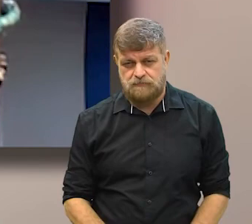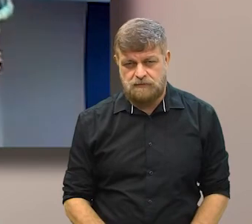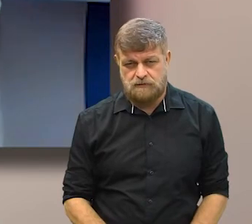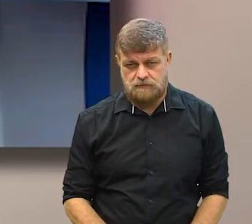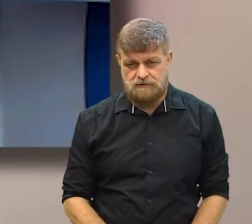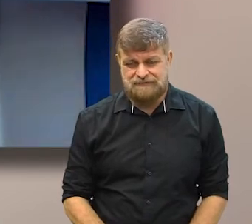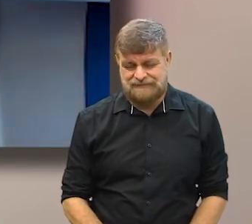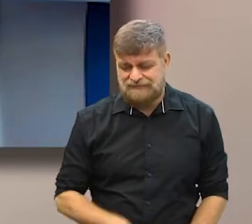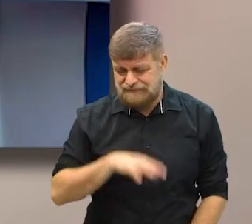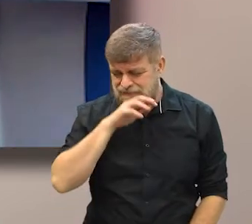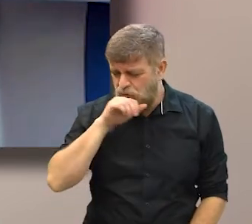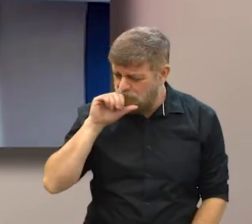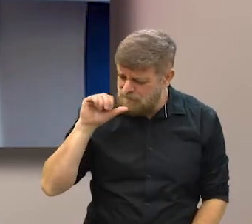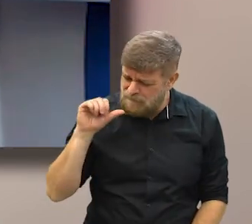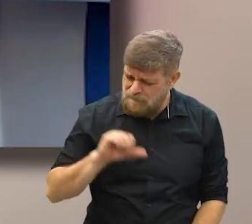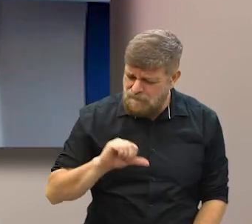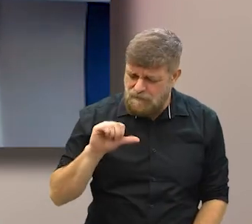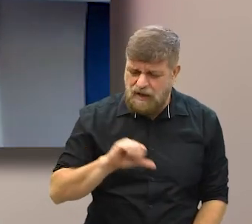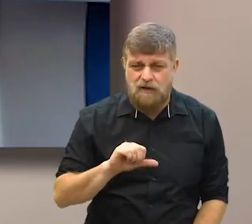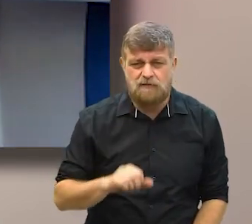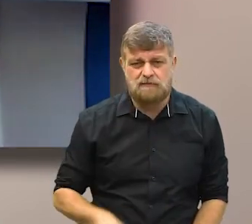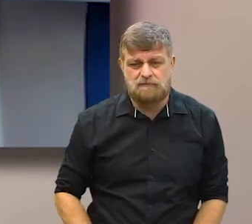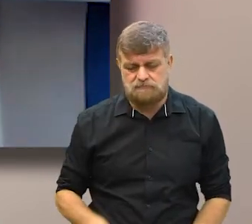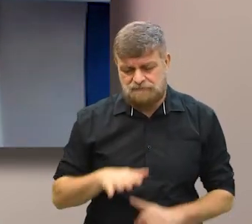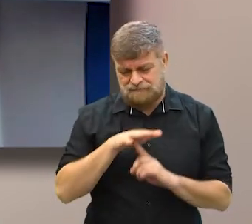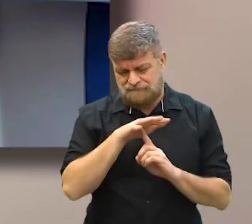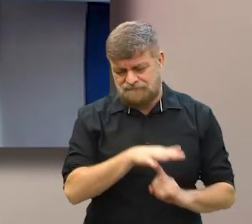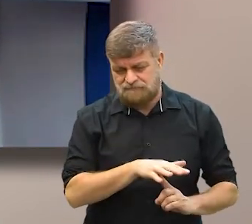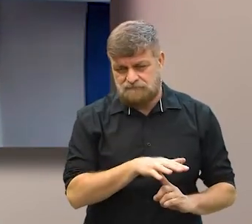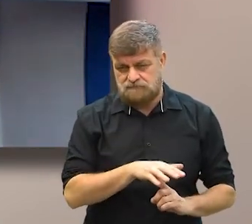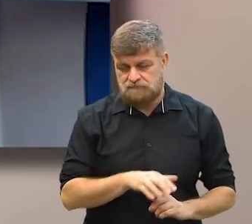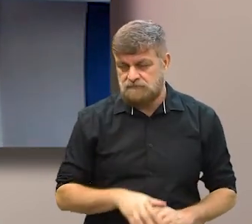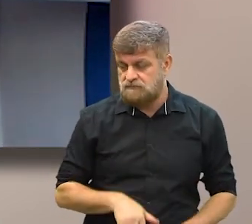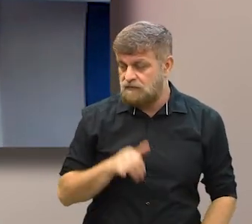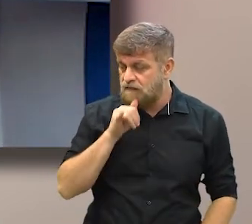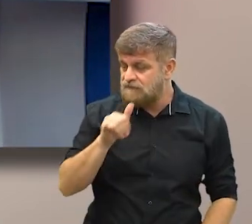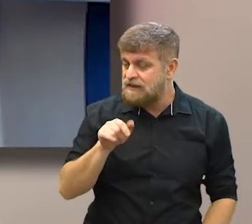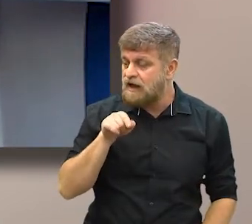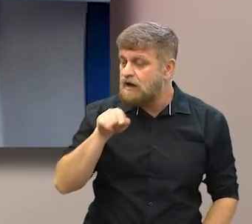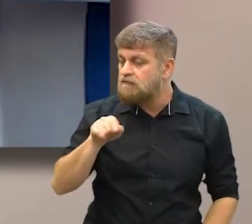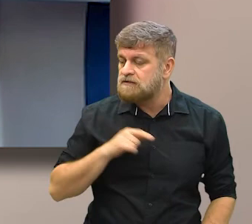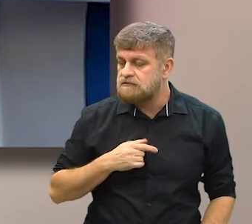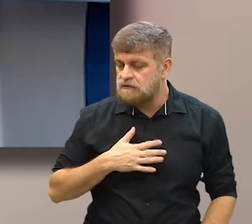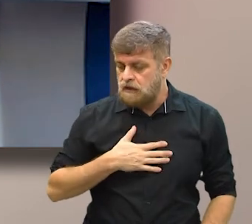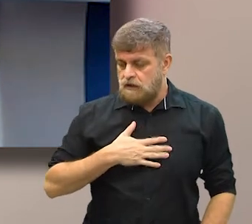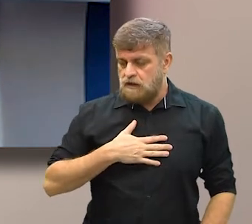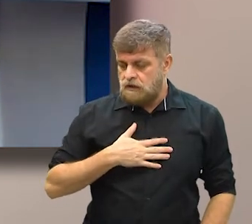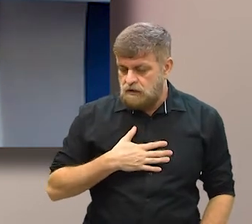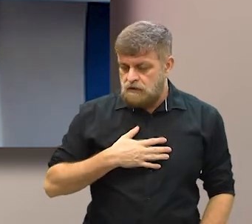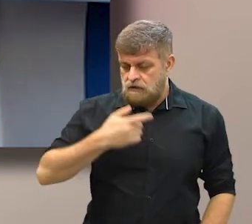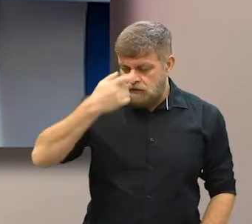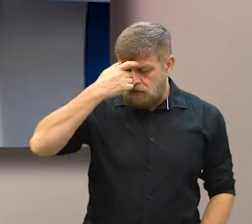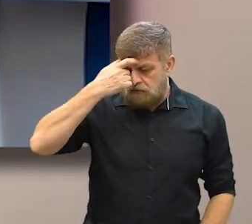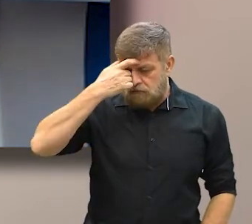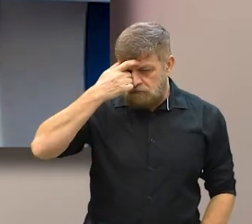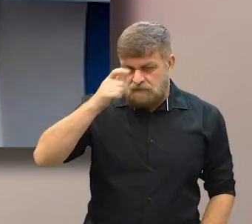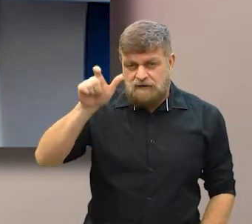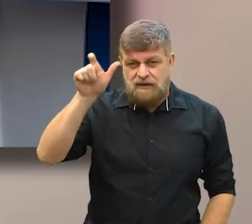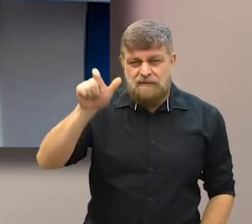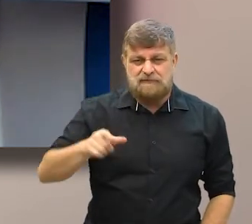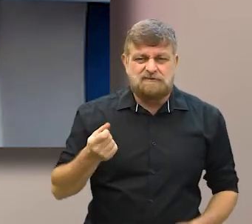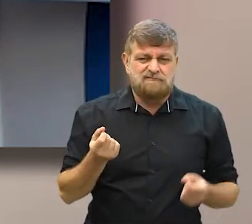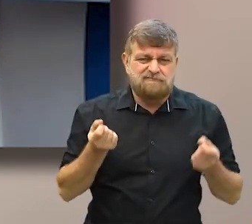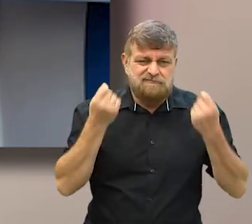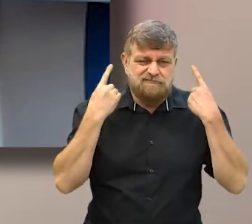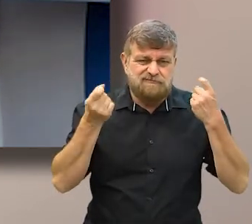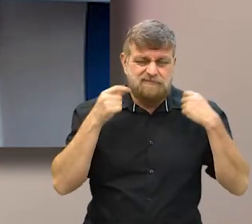tão mal que virar para ela e falar, faça essas respirações conscientes, é